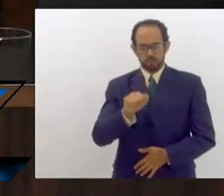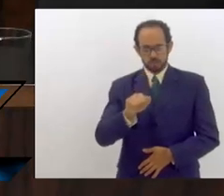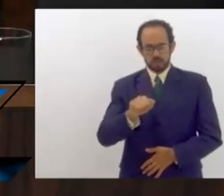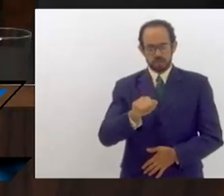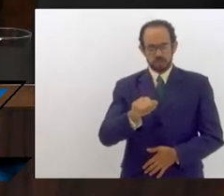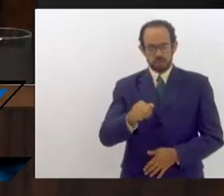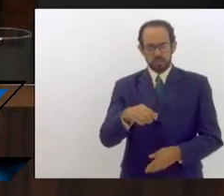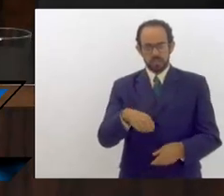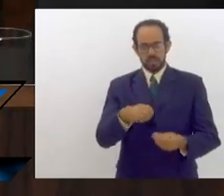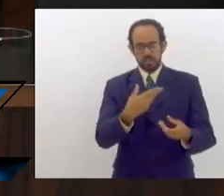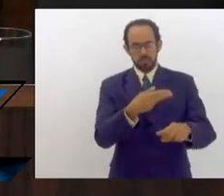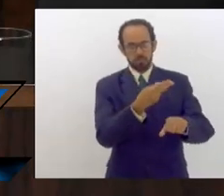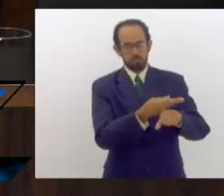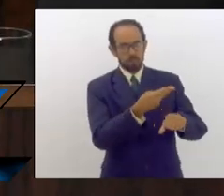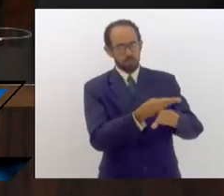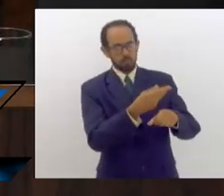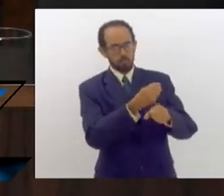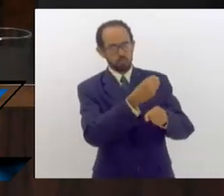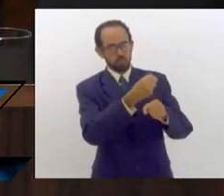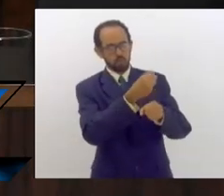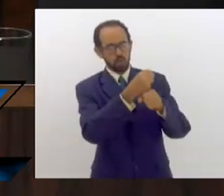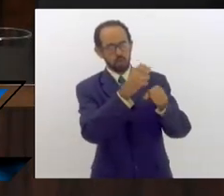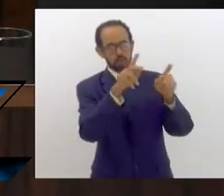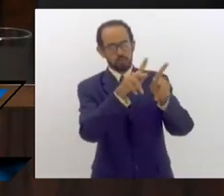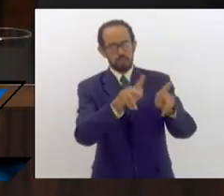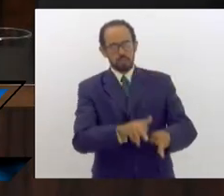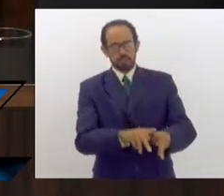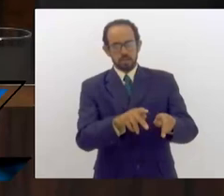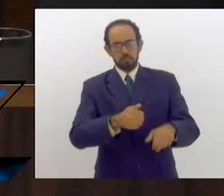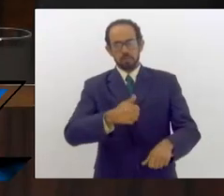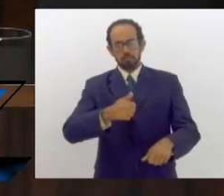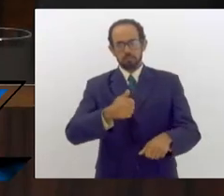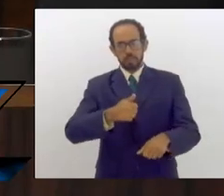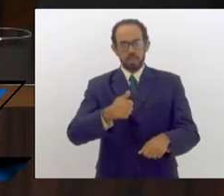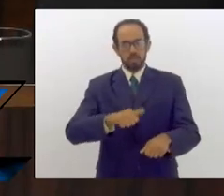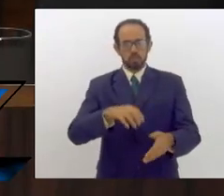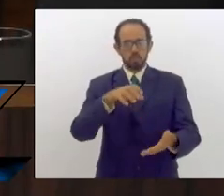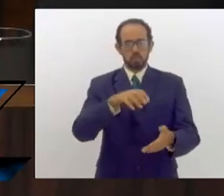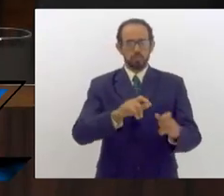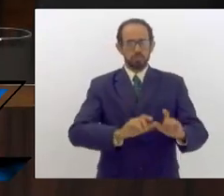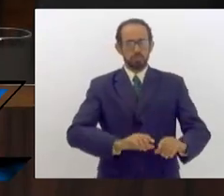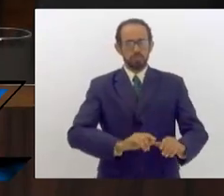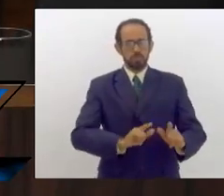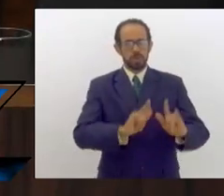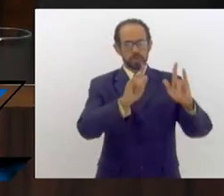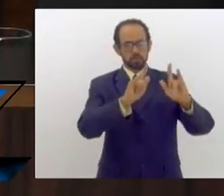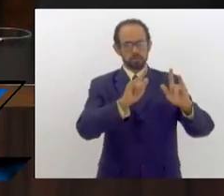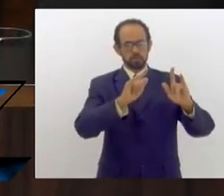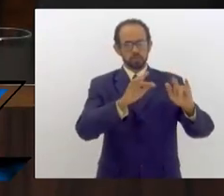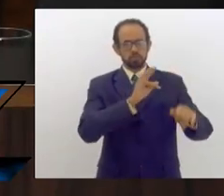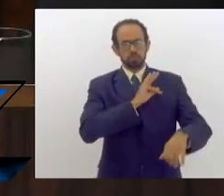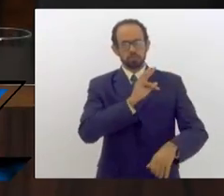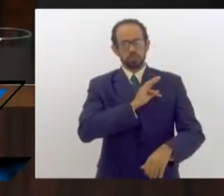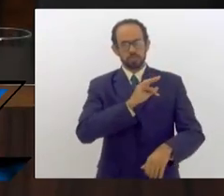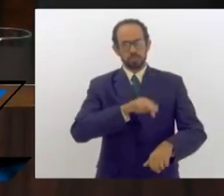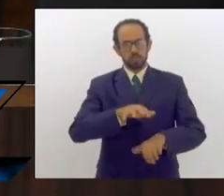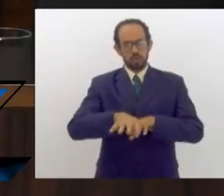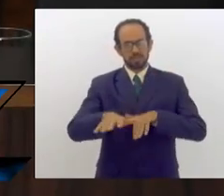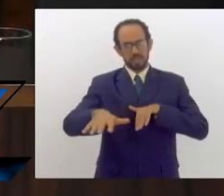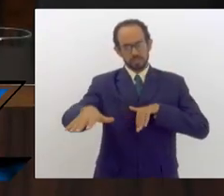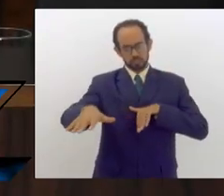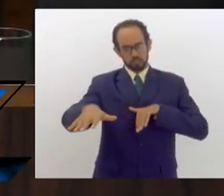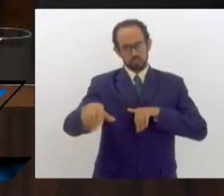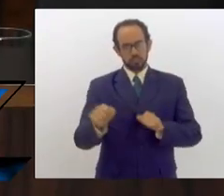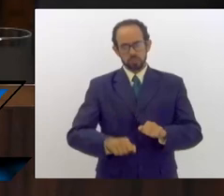concede o prêmio construtor da Paz ao primeiro batalhão de polícia do exército parecer da comissão de normas internas